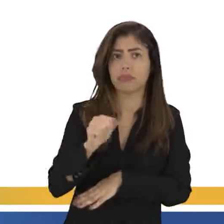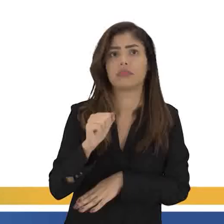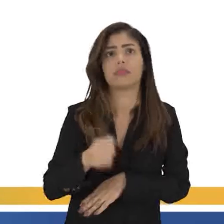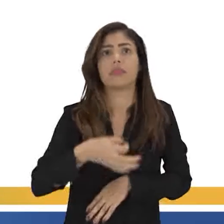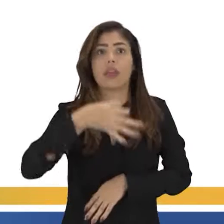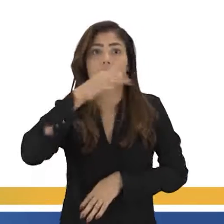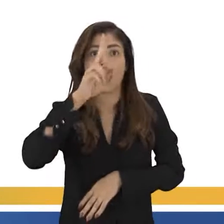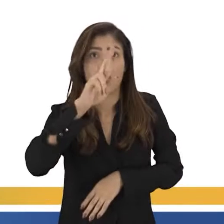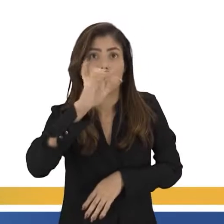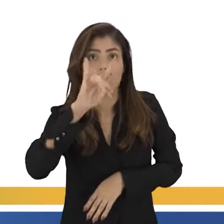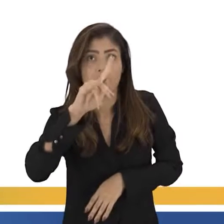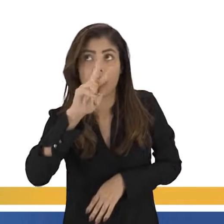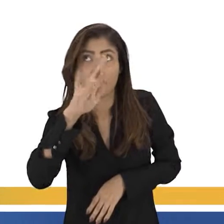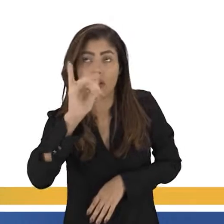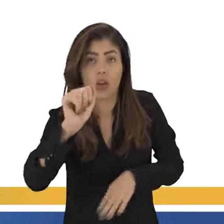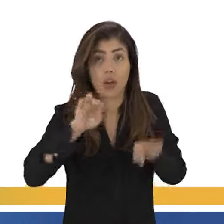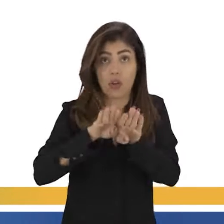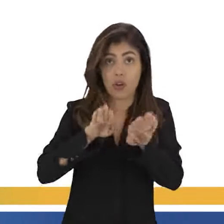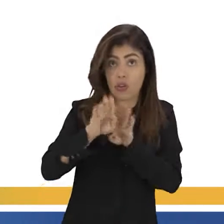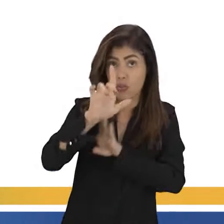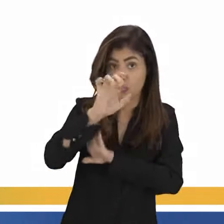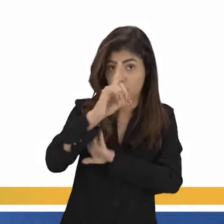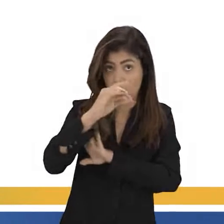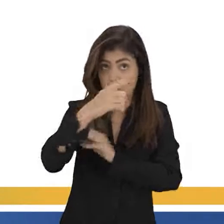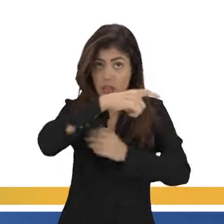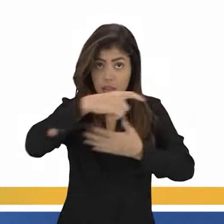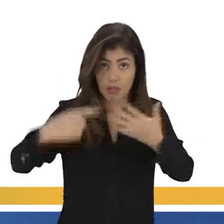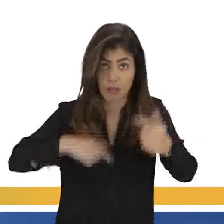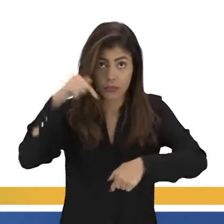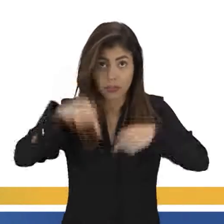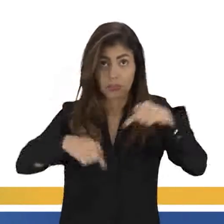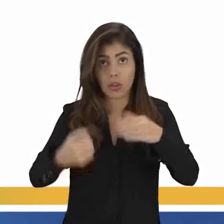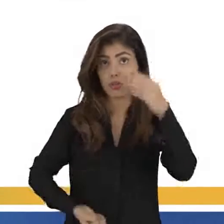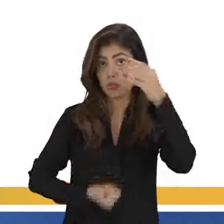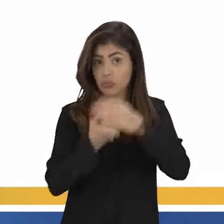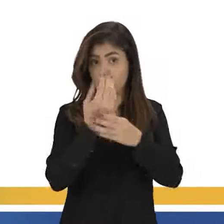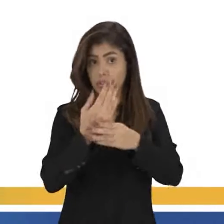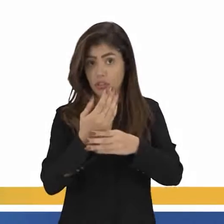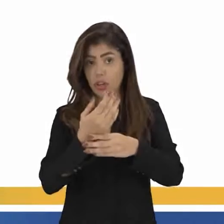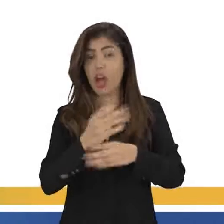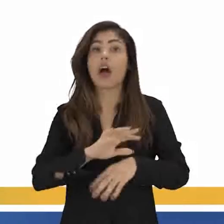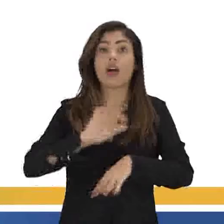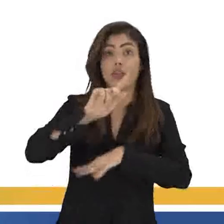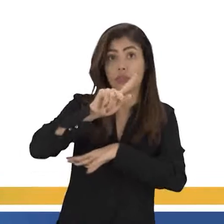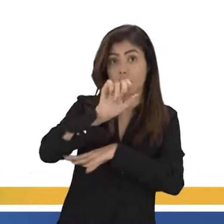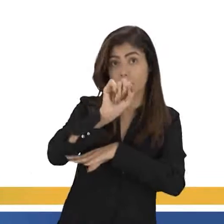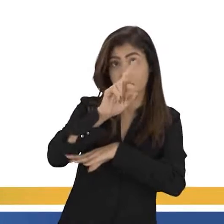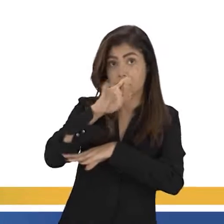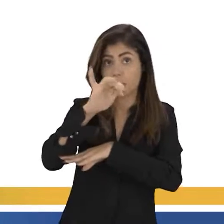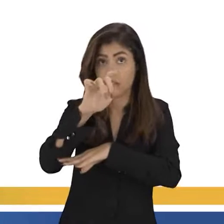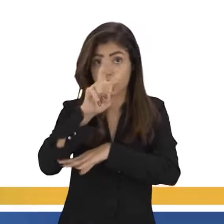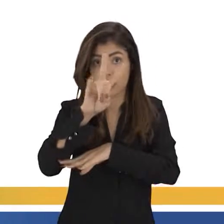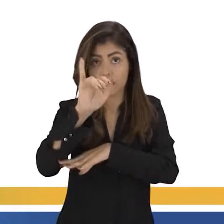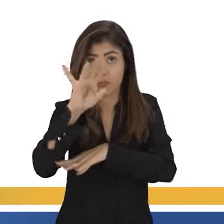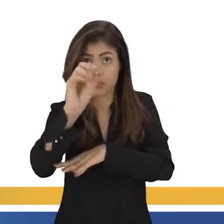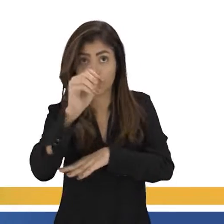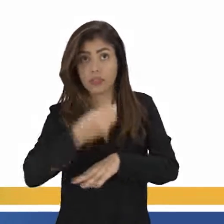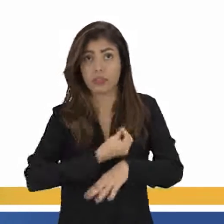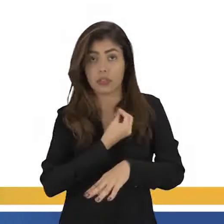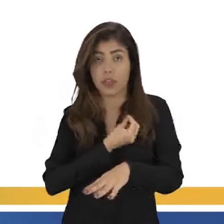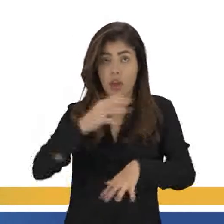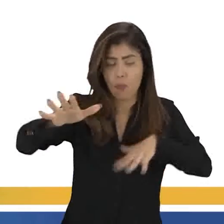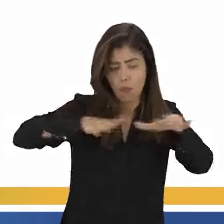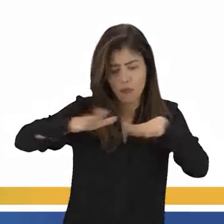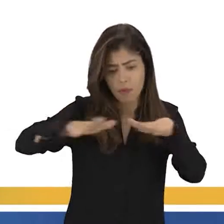os reservatórios do elemento químico, existência de seres vivos, que é fundamental, e a